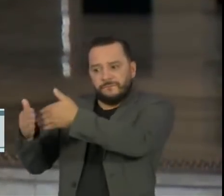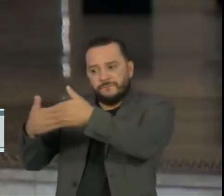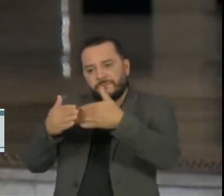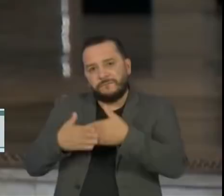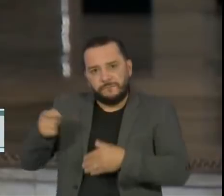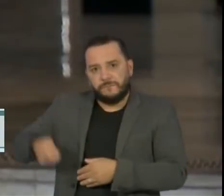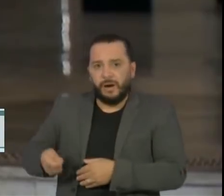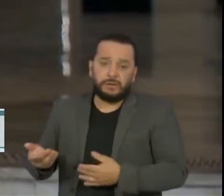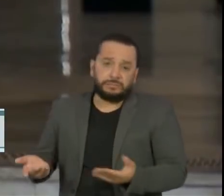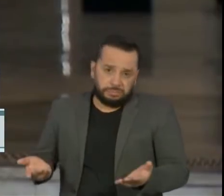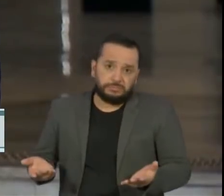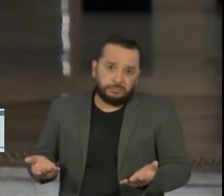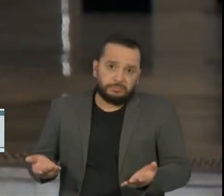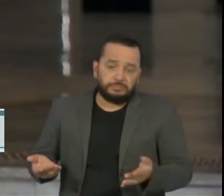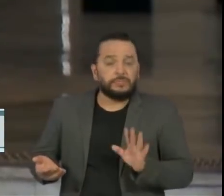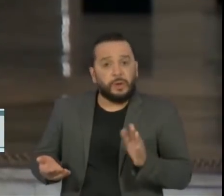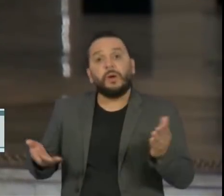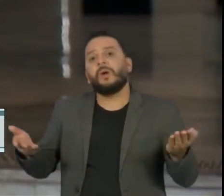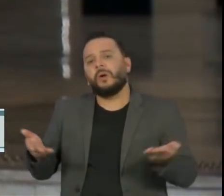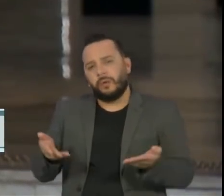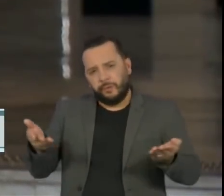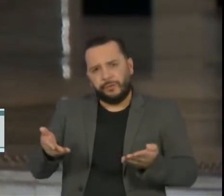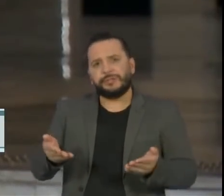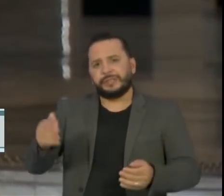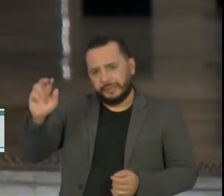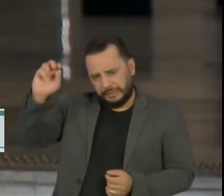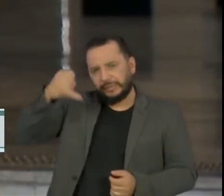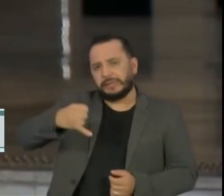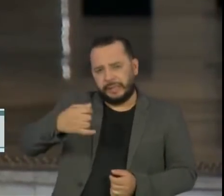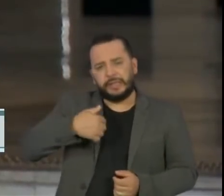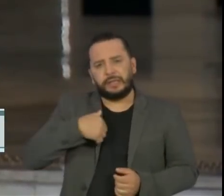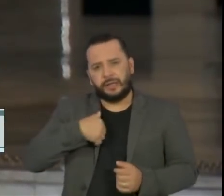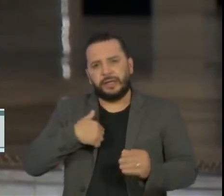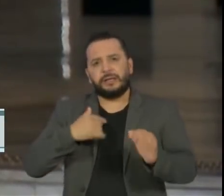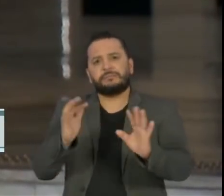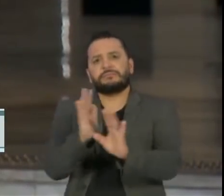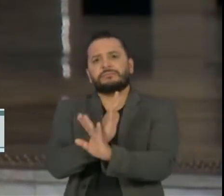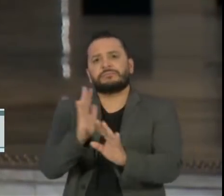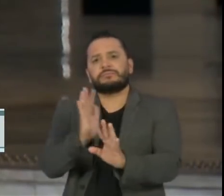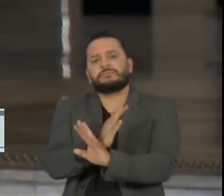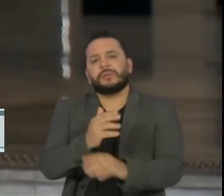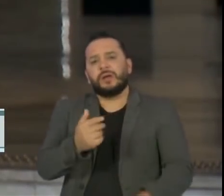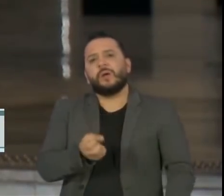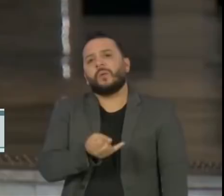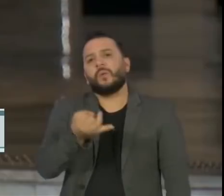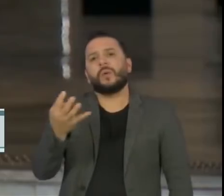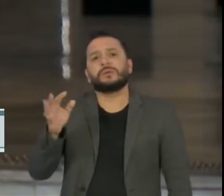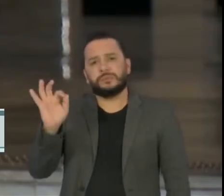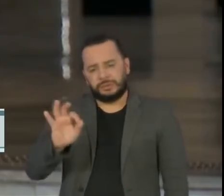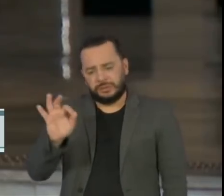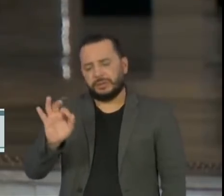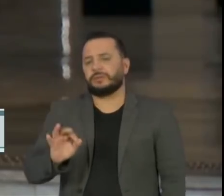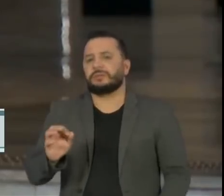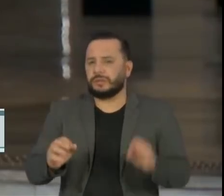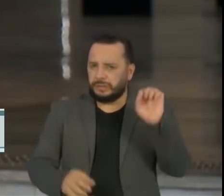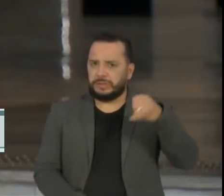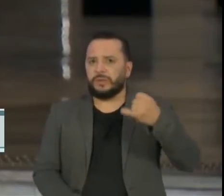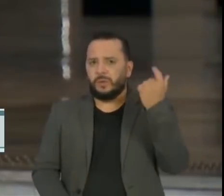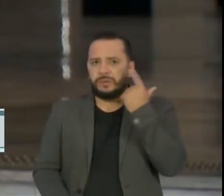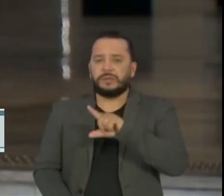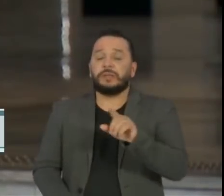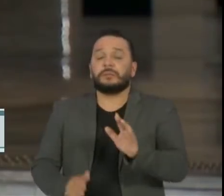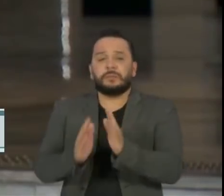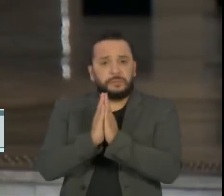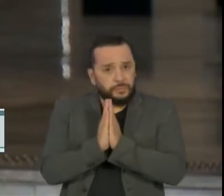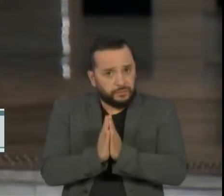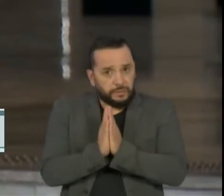retomada, hoje, está sim de acordo com aquilo que foi planejado, que a gente pede a conscientização da população e fiscalização